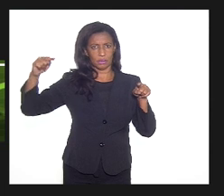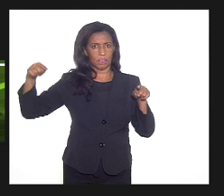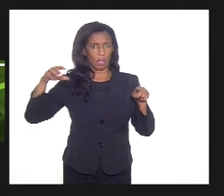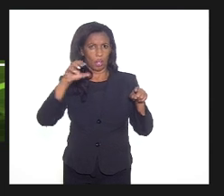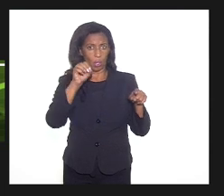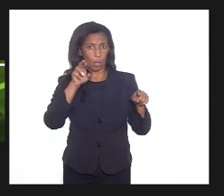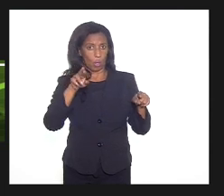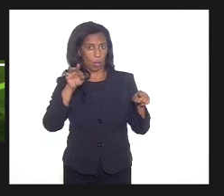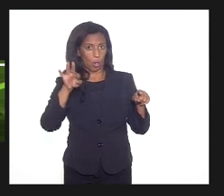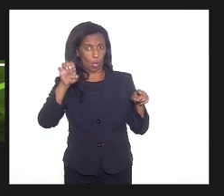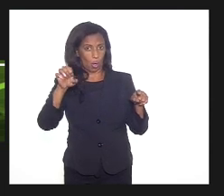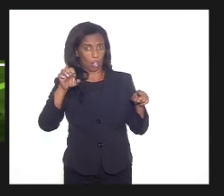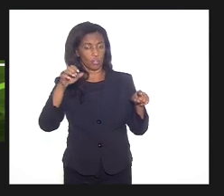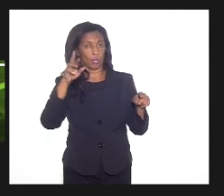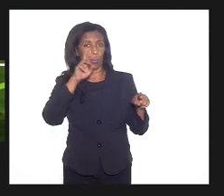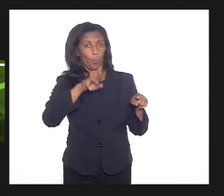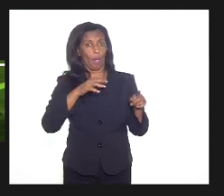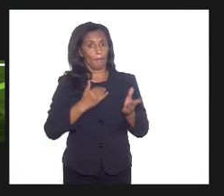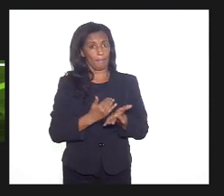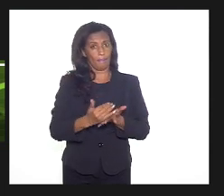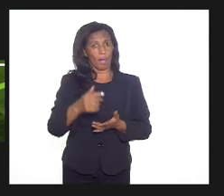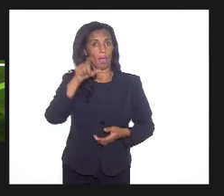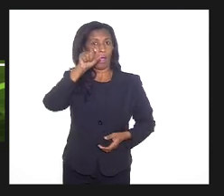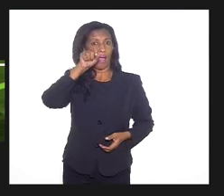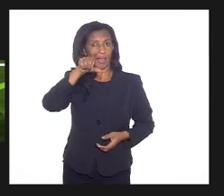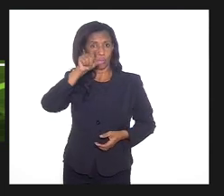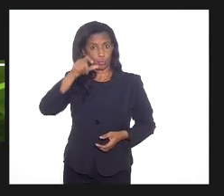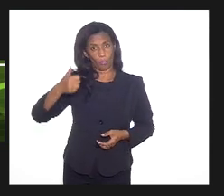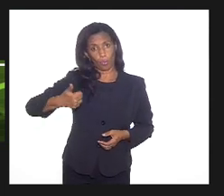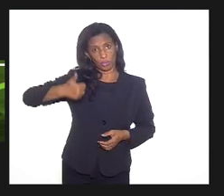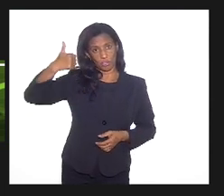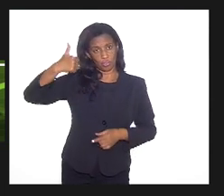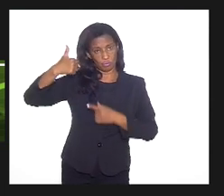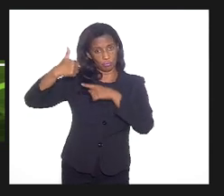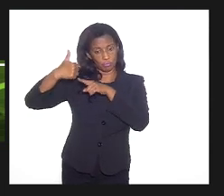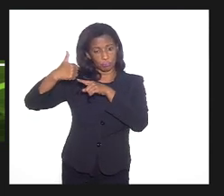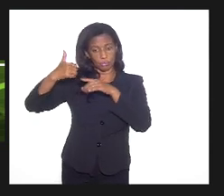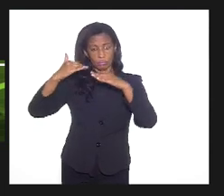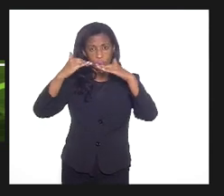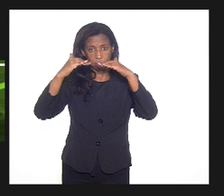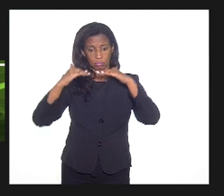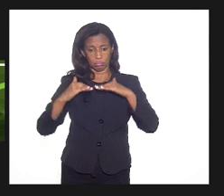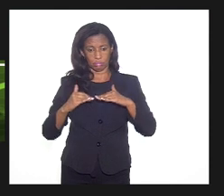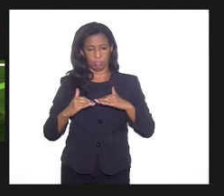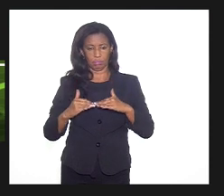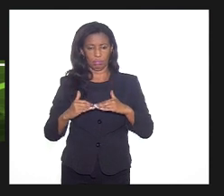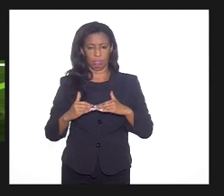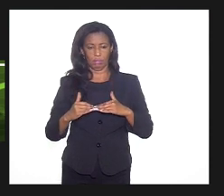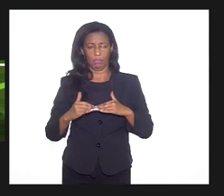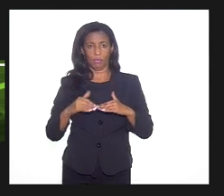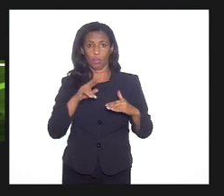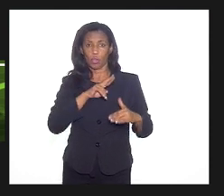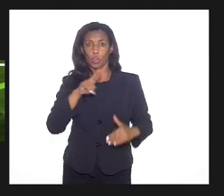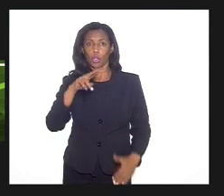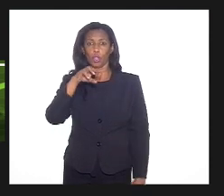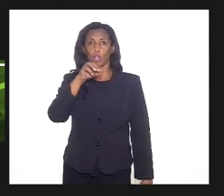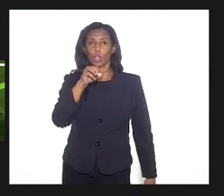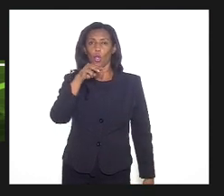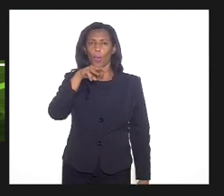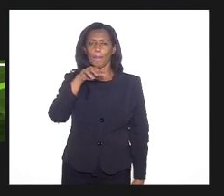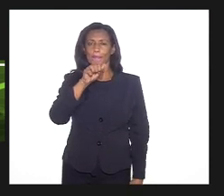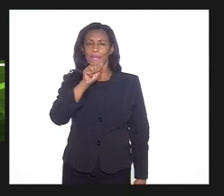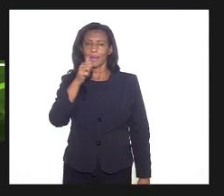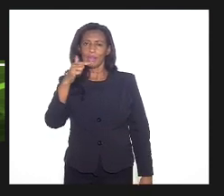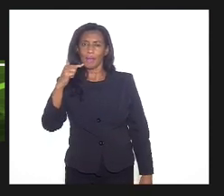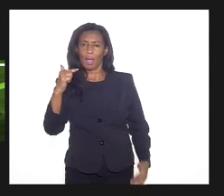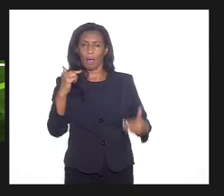aqui é o resultado primário, esse que está em azul, positivo, né? E o resultado nominal, que está um pouquinho